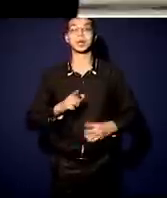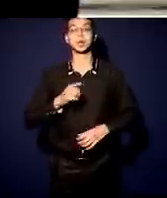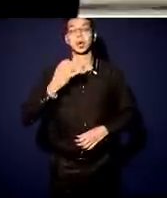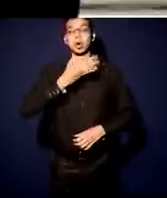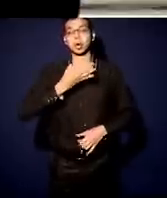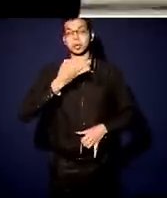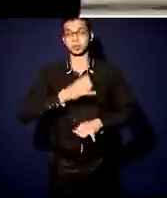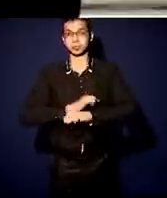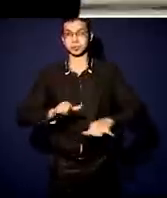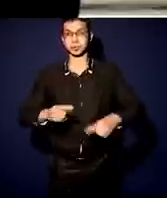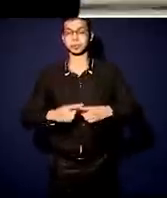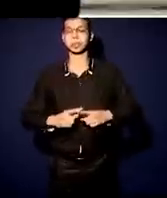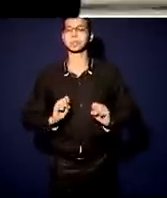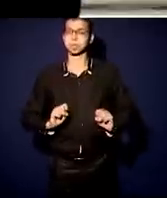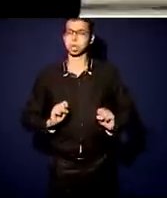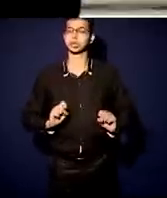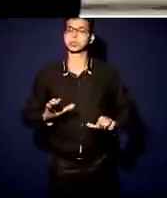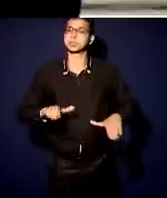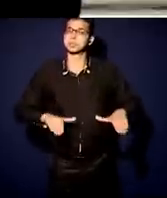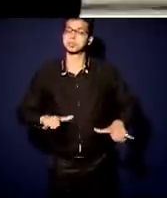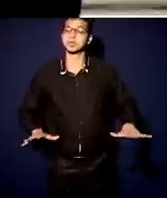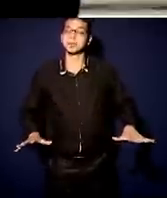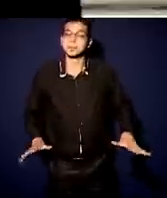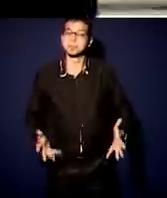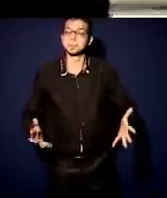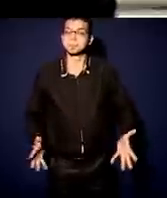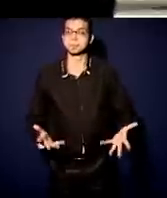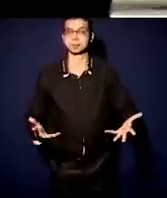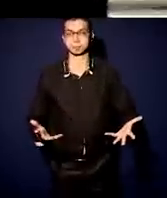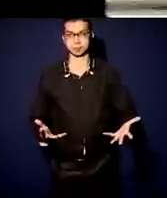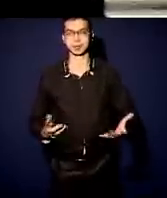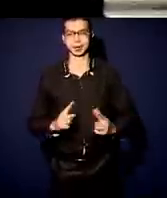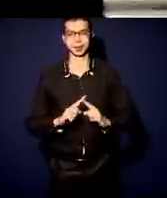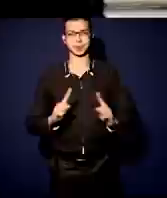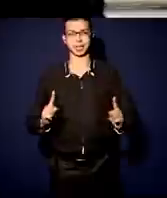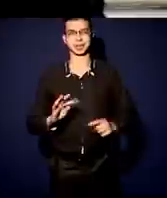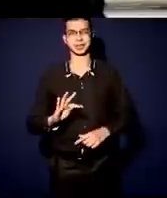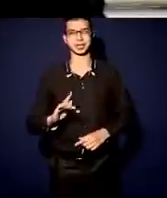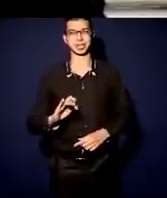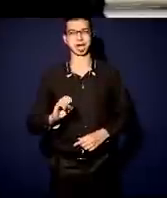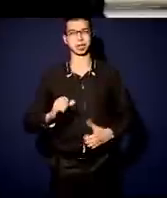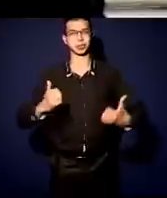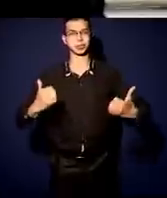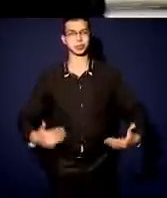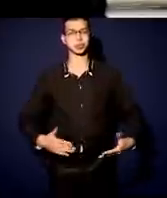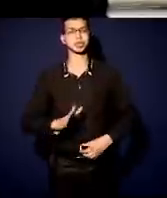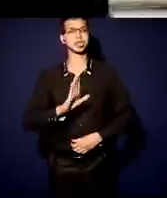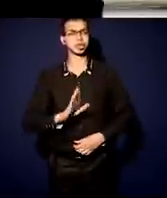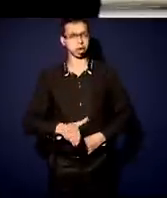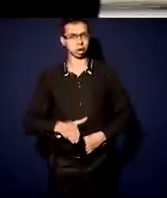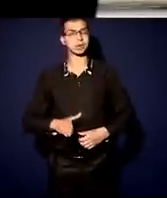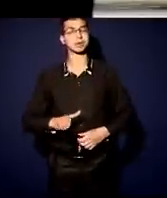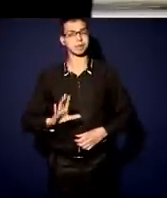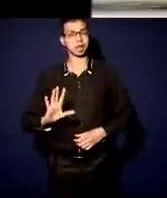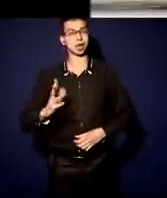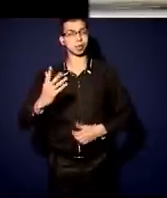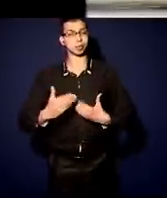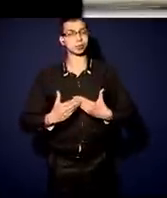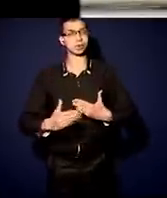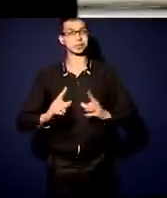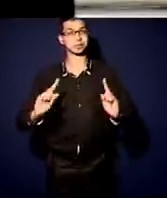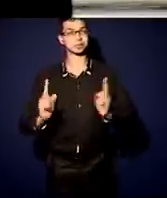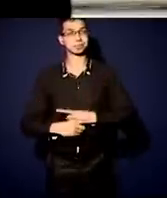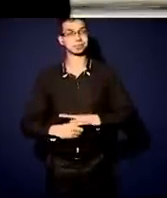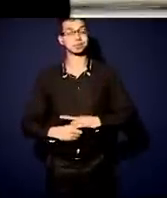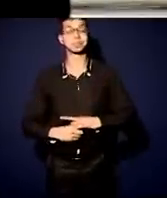esse cenário porque poderia ser uma motivação certo mas como profissional colocou pode acontecer um movimento inverso